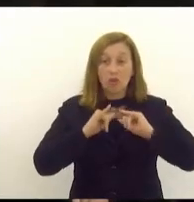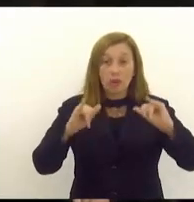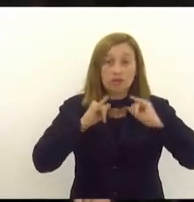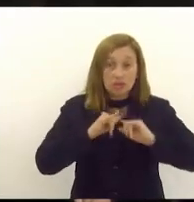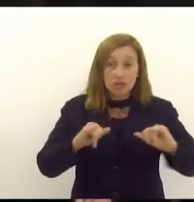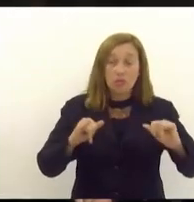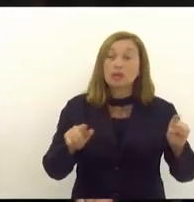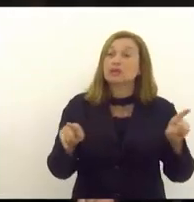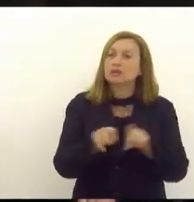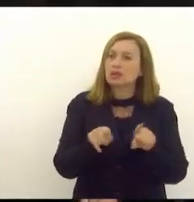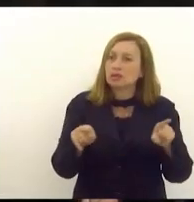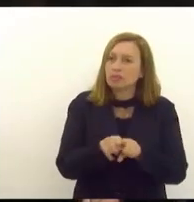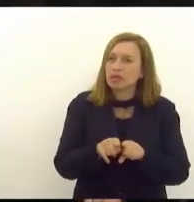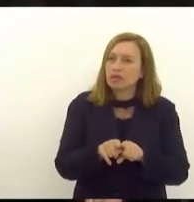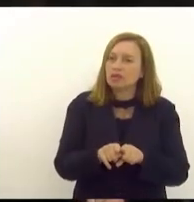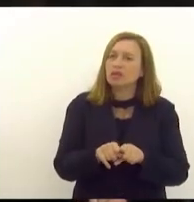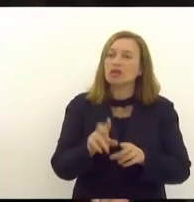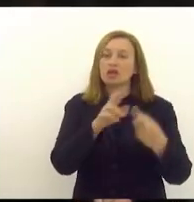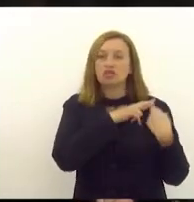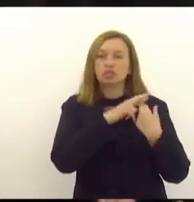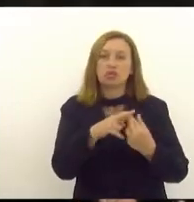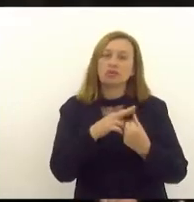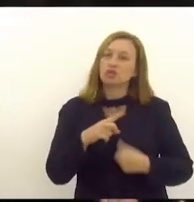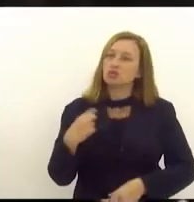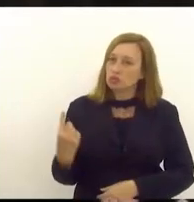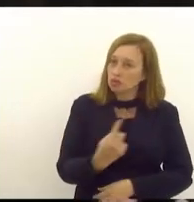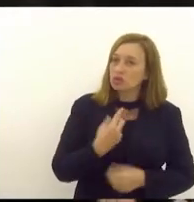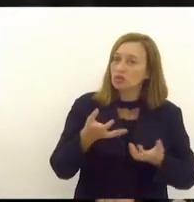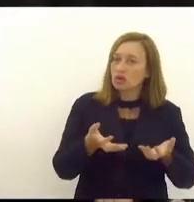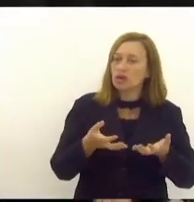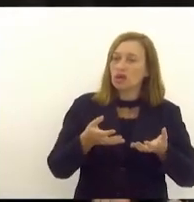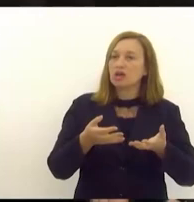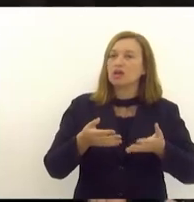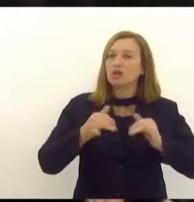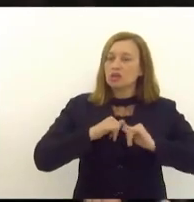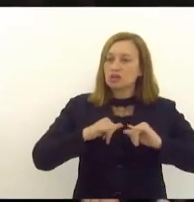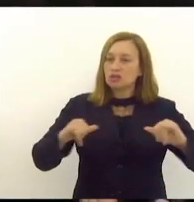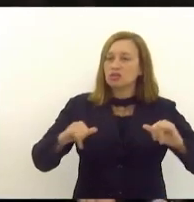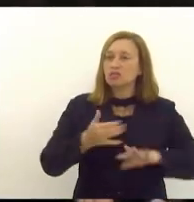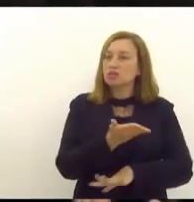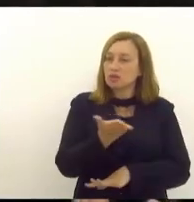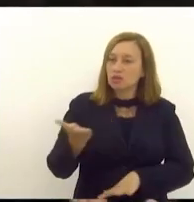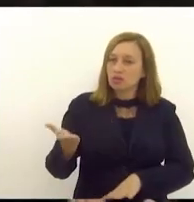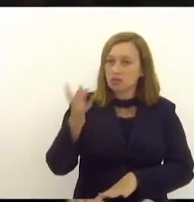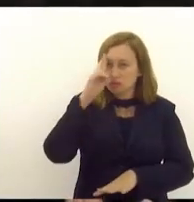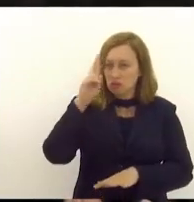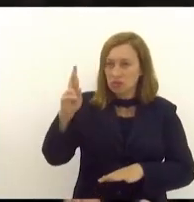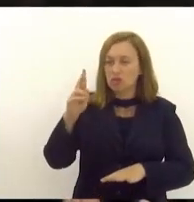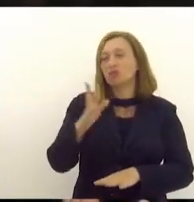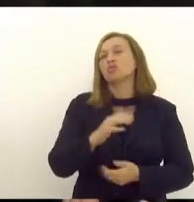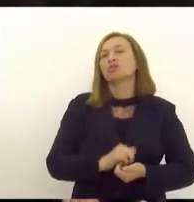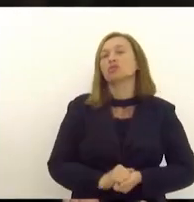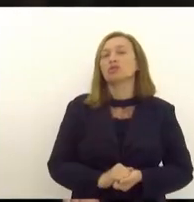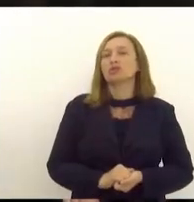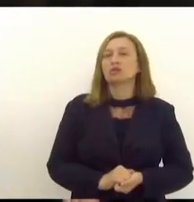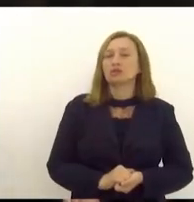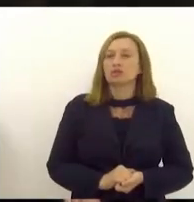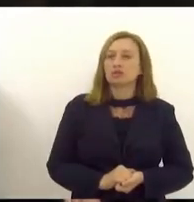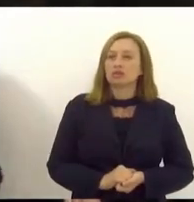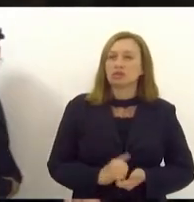é também da nossa responsabilidade então quero dividir com vossa excelência não é